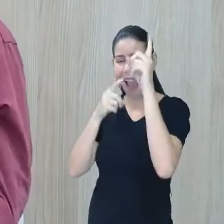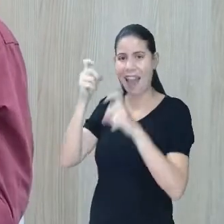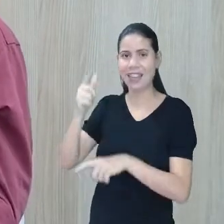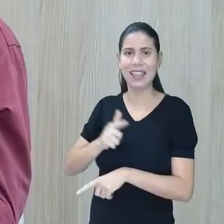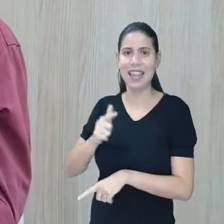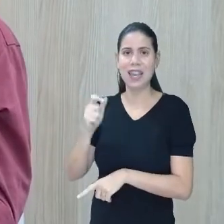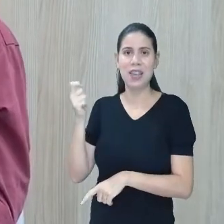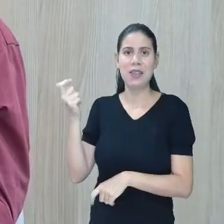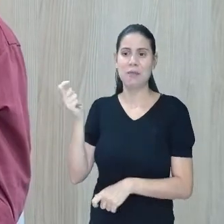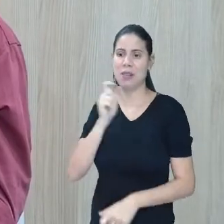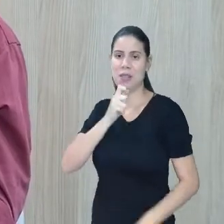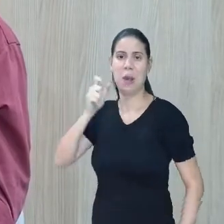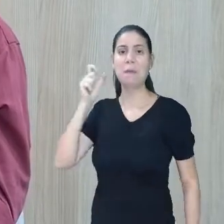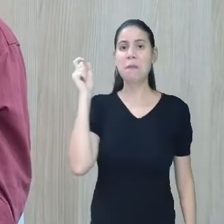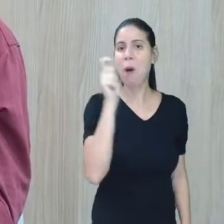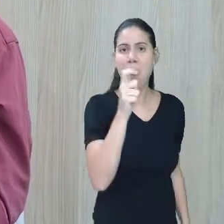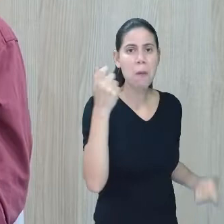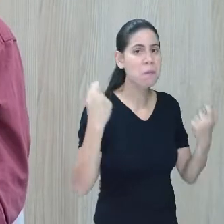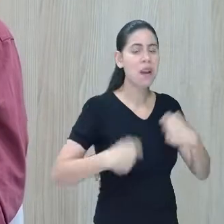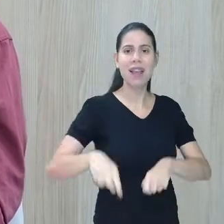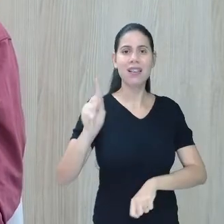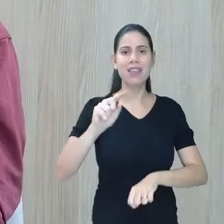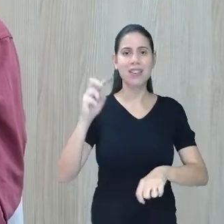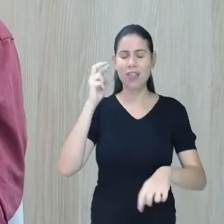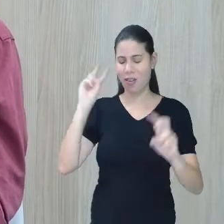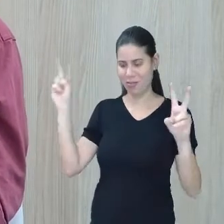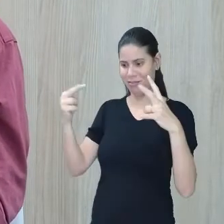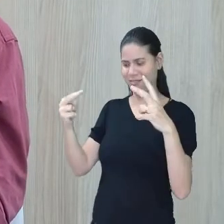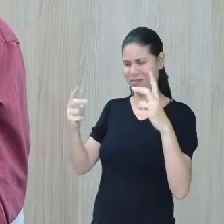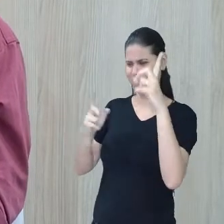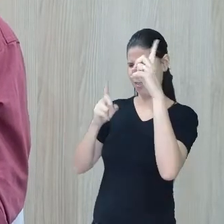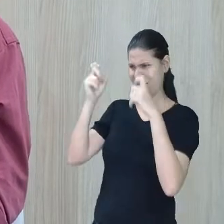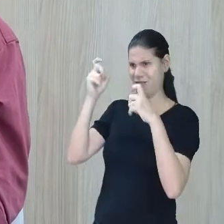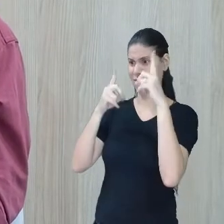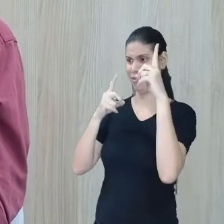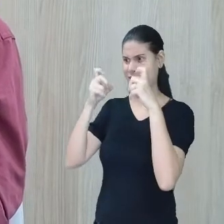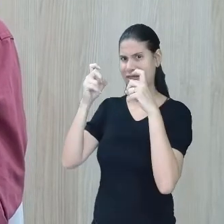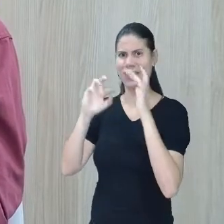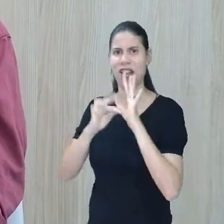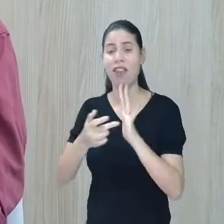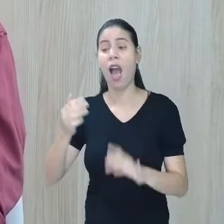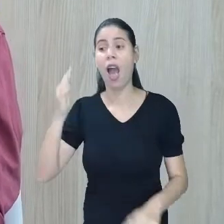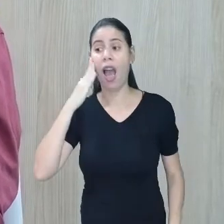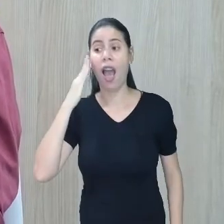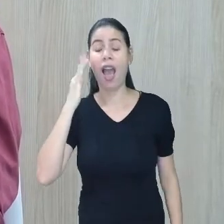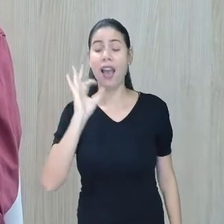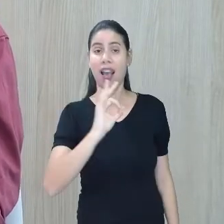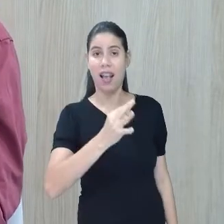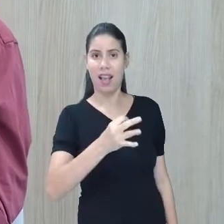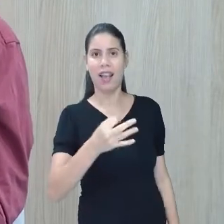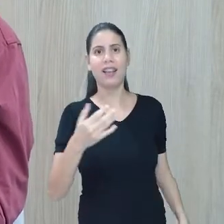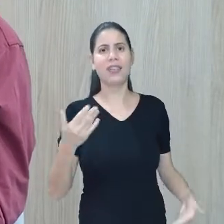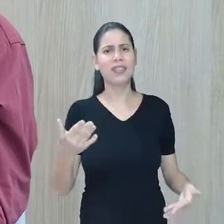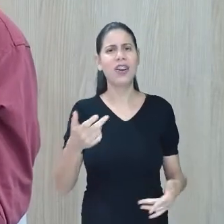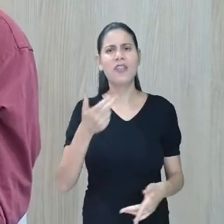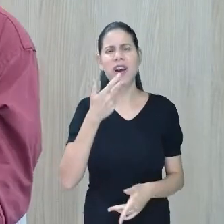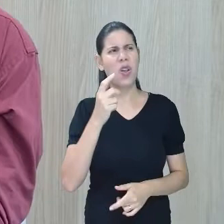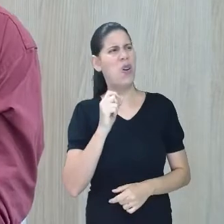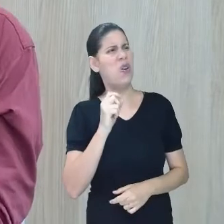precisa falar que ele não entendeu. Aham. Só a expressão dele olhando para mim, ele já está dizendo que entendi, está tudo certo. Ou então, Isso. que está falando o